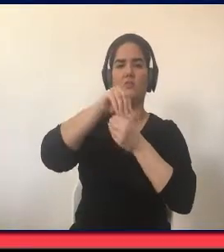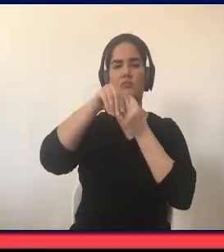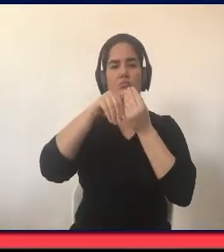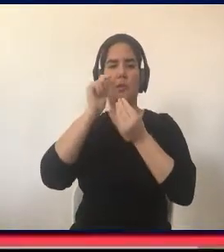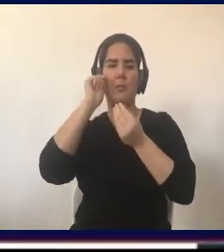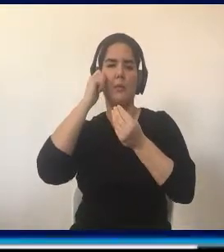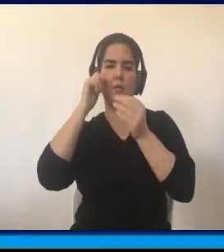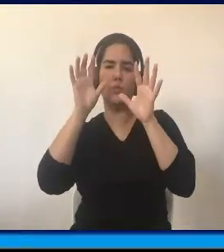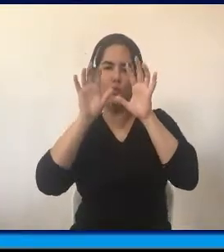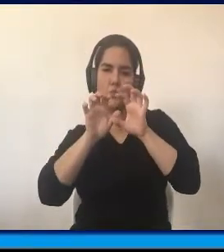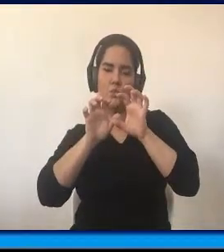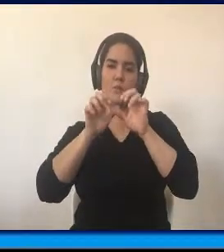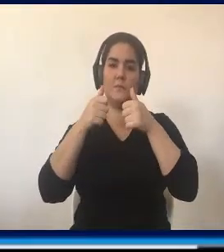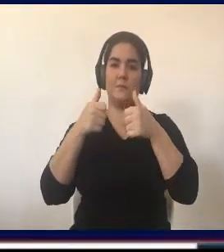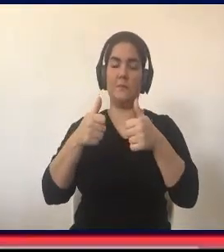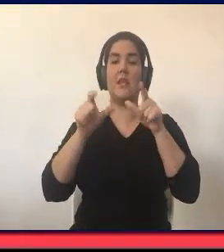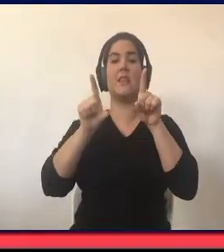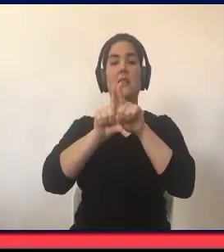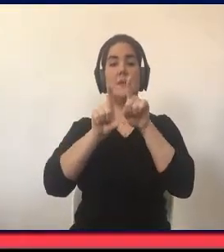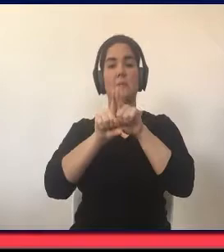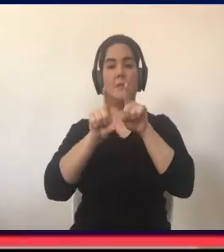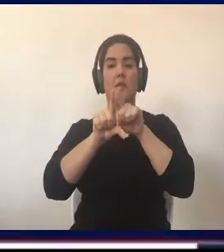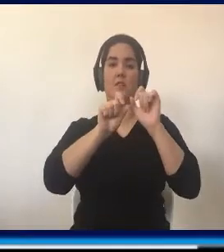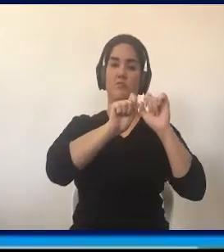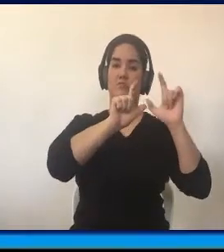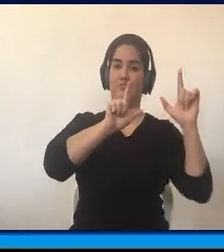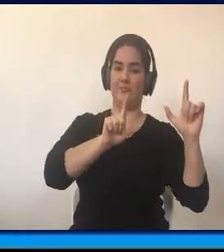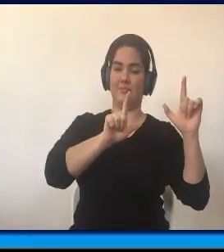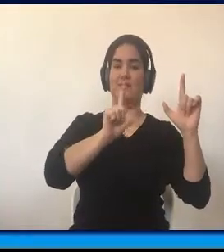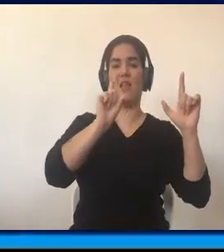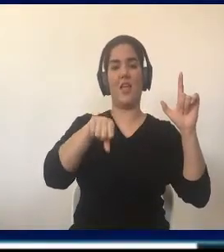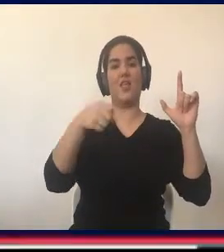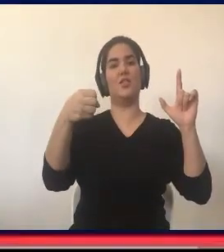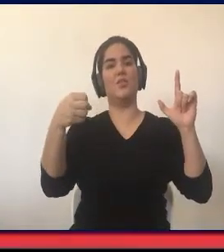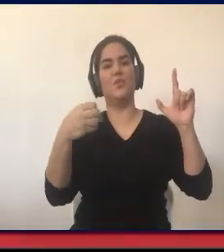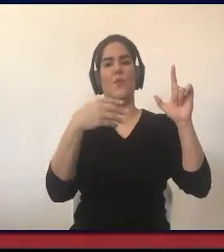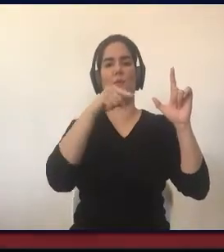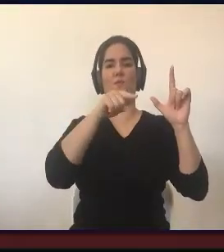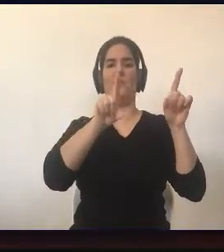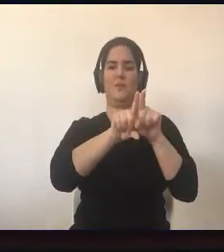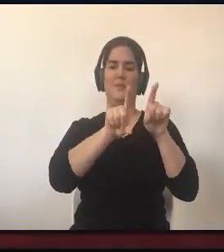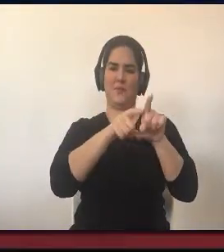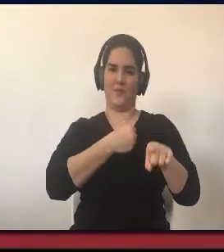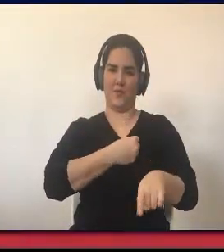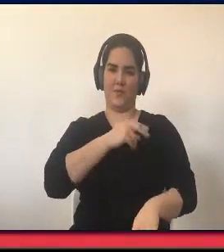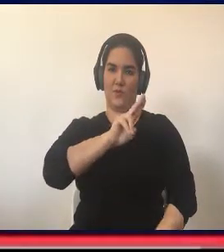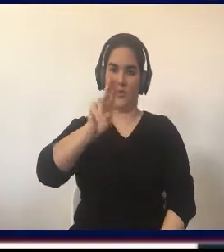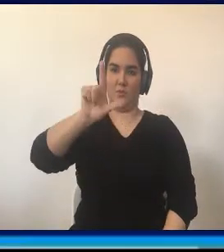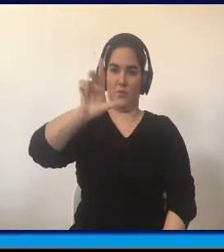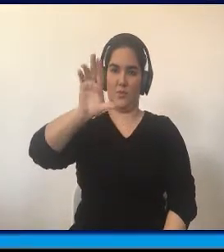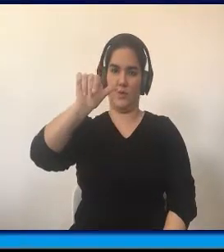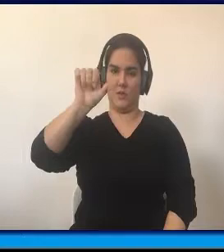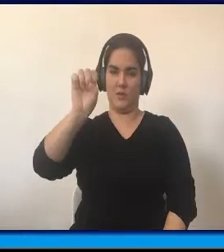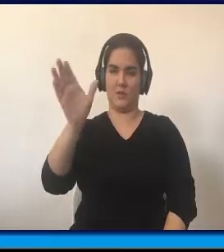E o nosso outro host agora, aqui também mais uma novidade do nosso podcast, é o Lucas Falcão. E aí, René,